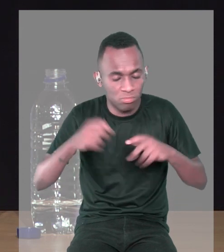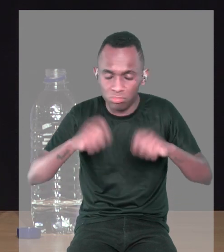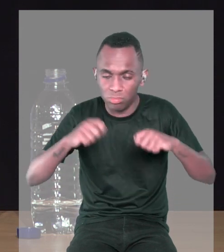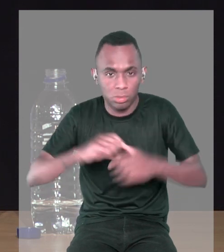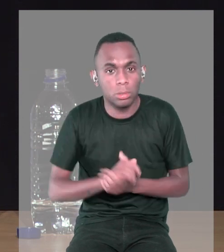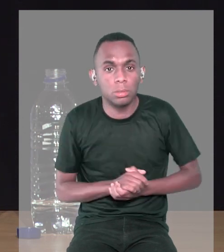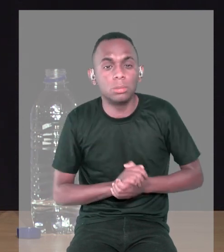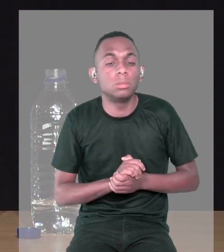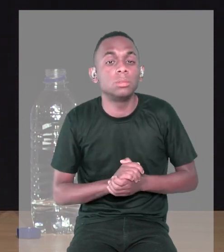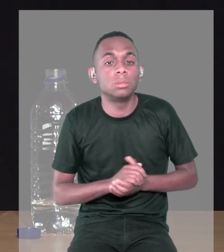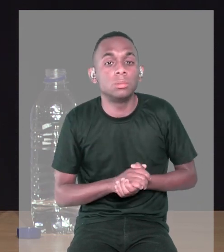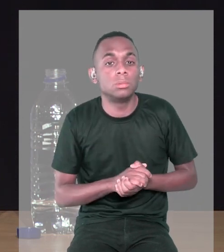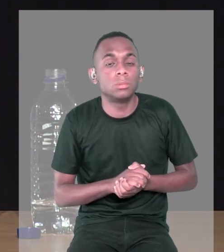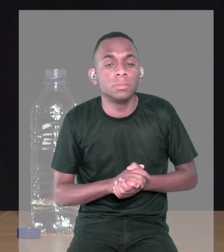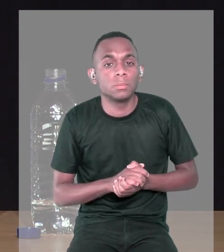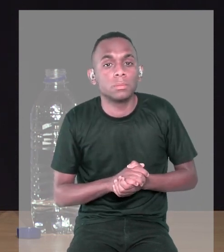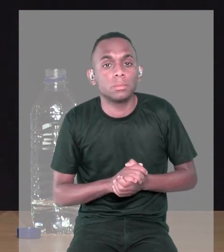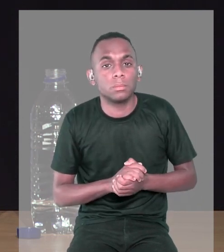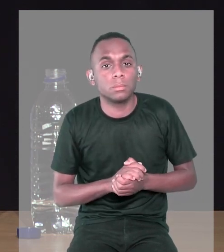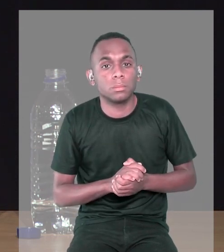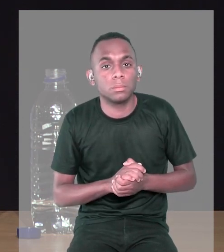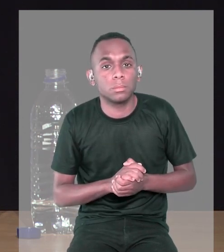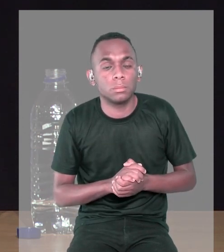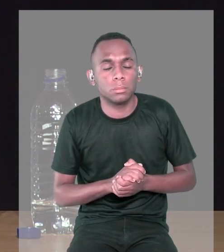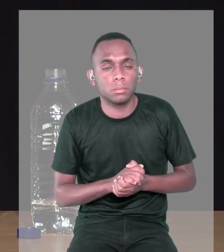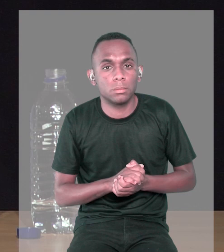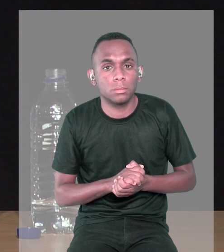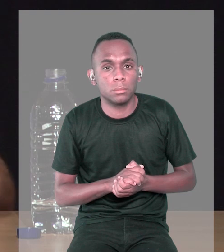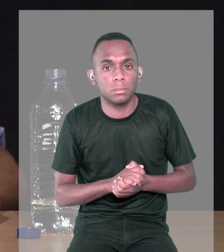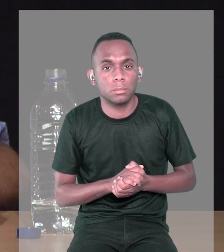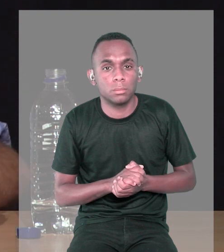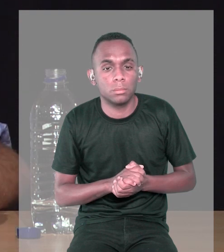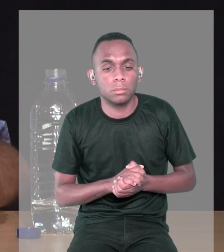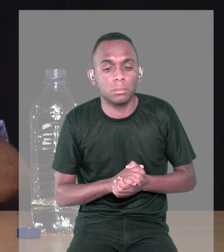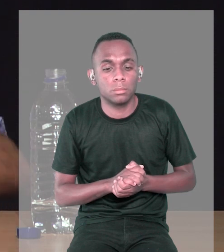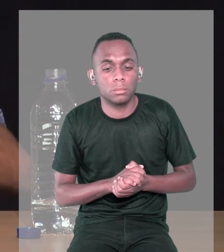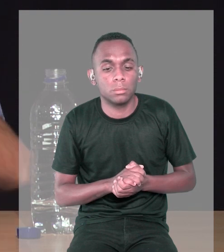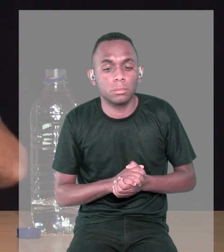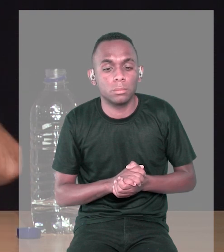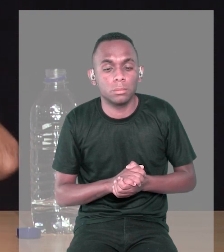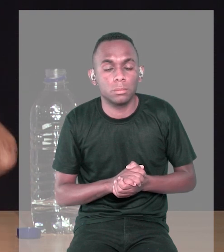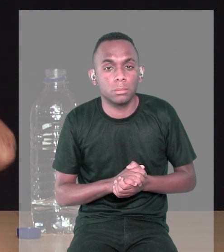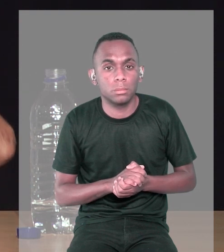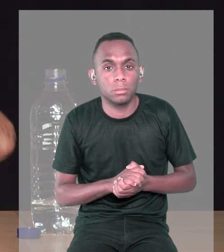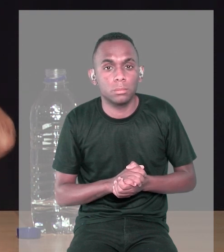Sim. Pedro, vou voltar aqui, mas não é no mesmo tema, não. Já a sua interpretação